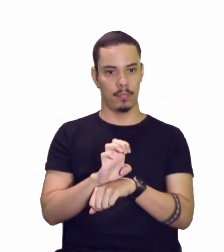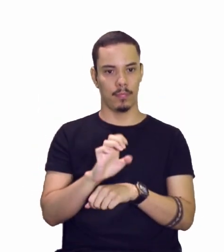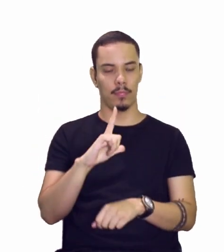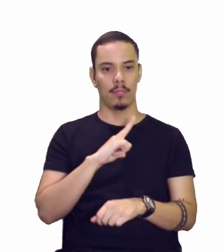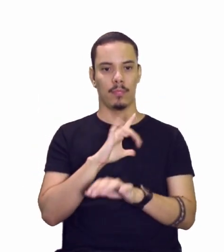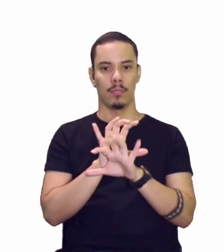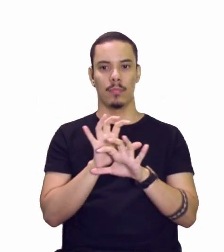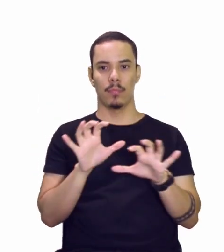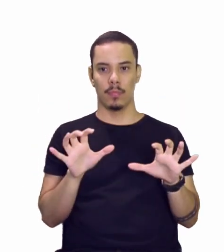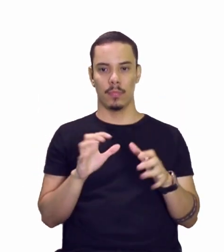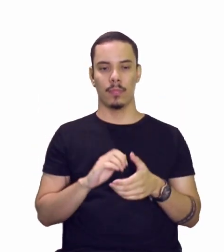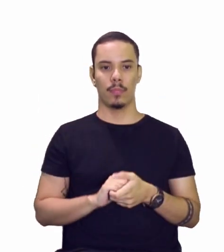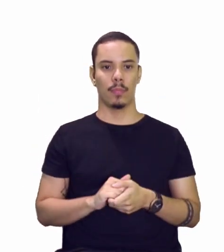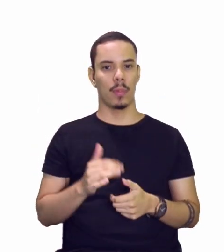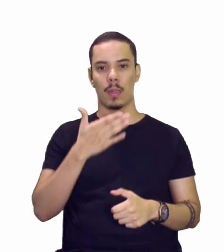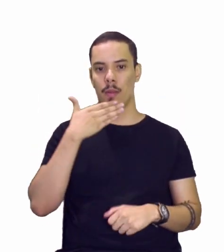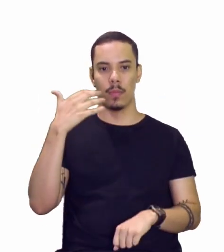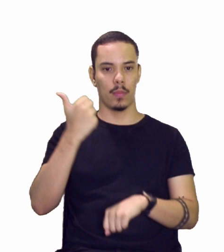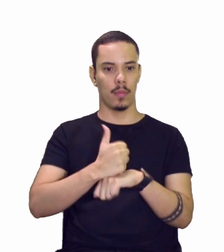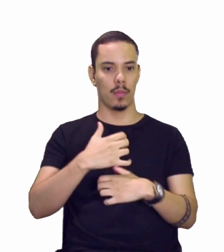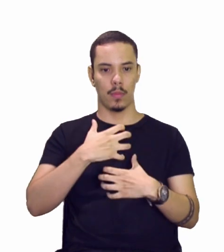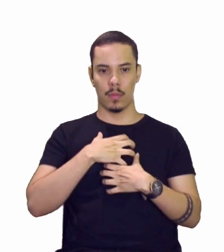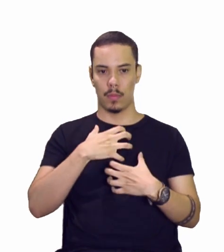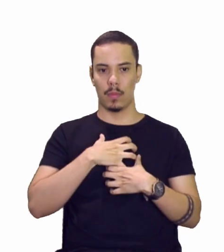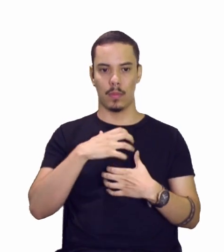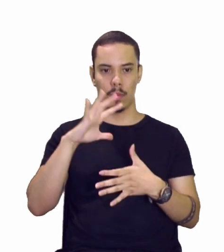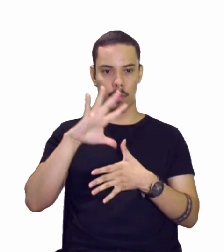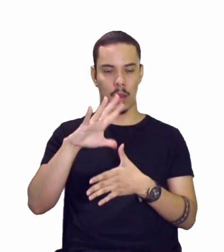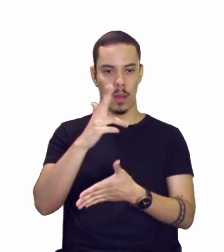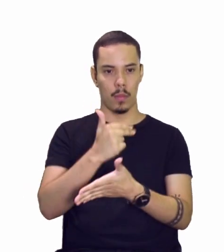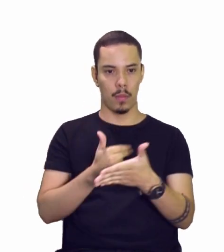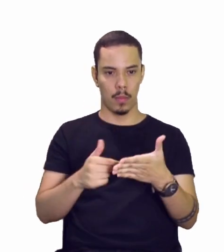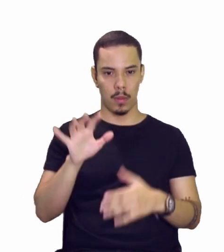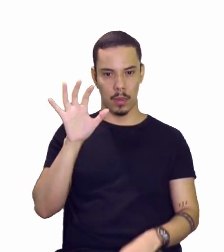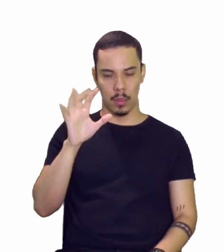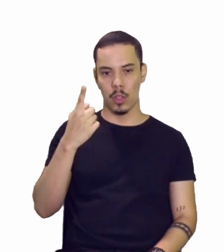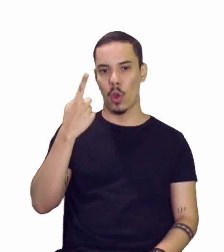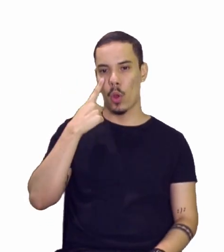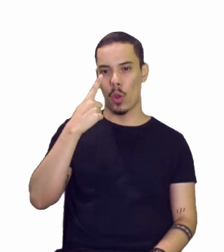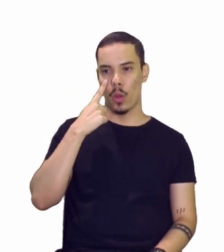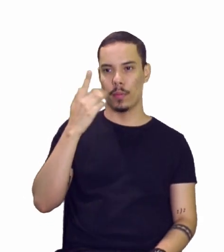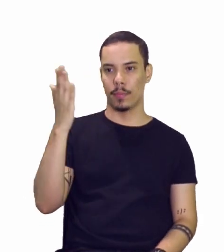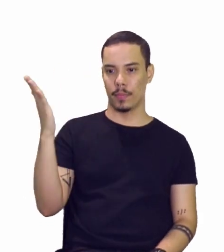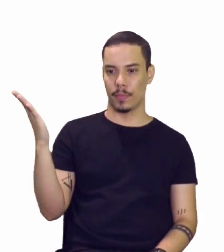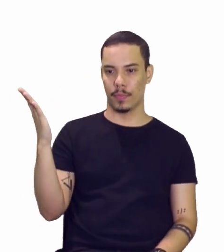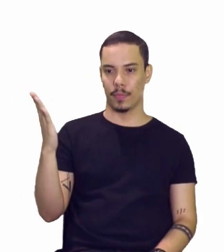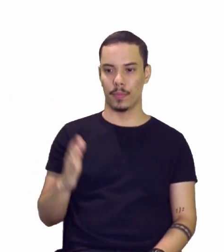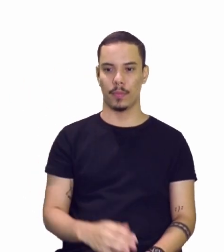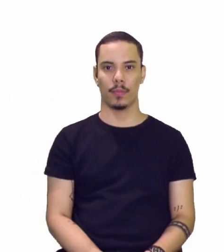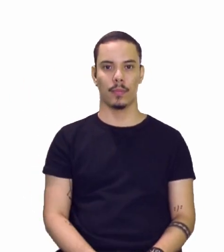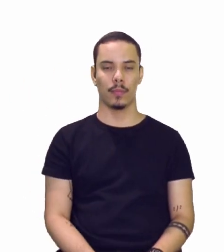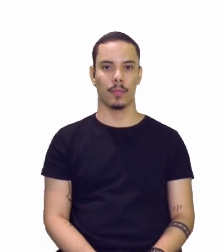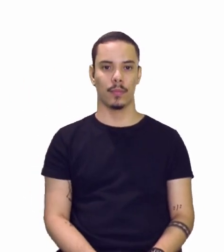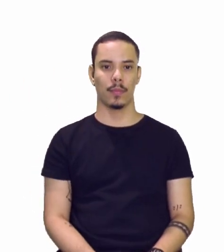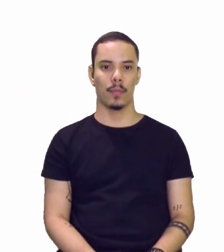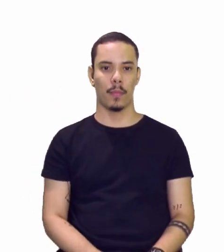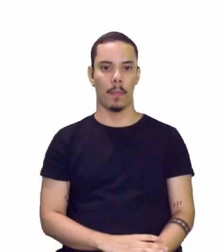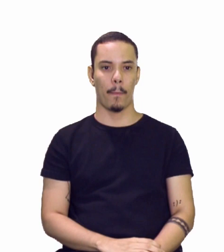assim, ó. A melhor maneira é você ver esse mapinha aí, ó. Olha bem, olha o mapa.